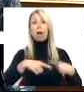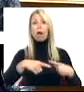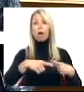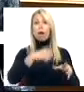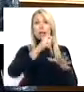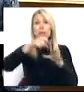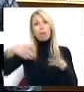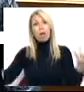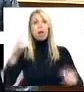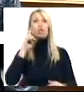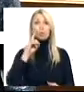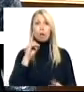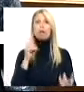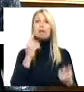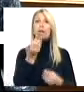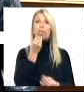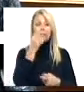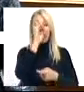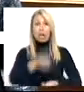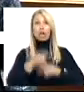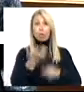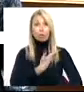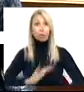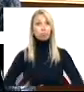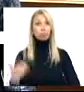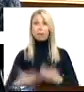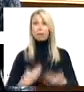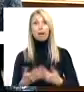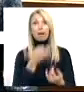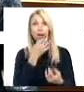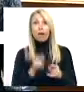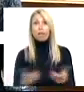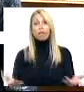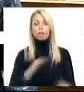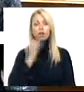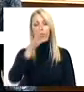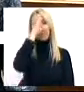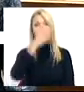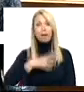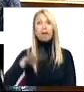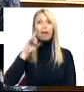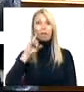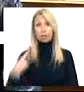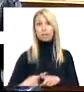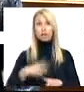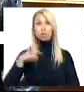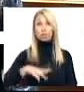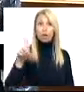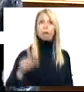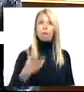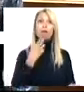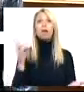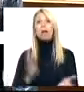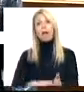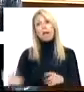alimentar, é da agricultura tradicional que se trata. Sr. Primeiro-Ministro, se quer defender também os interesses de Portugal e, na verdade, também